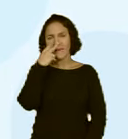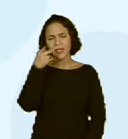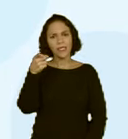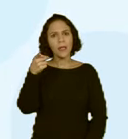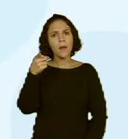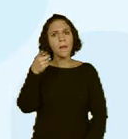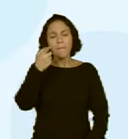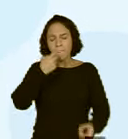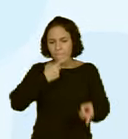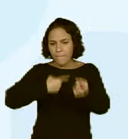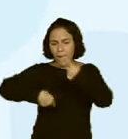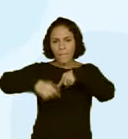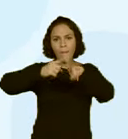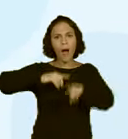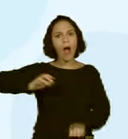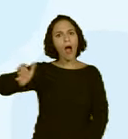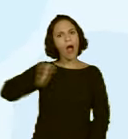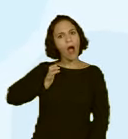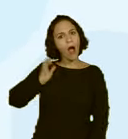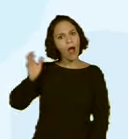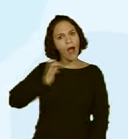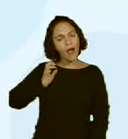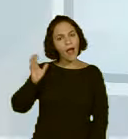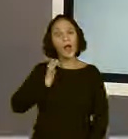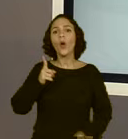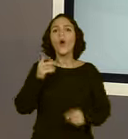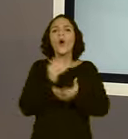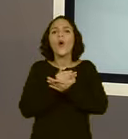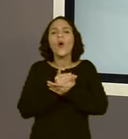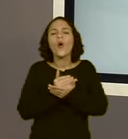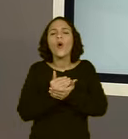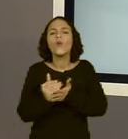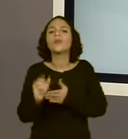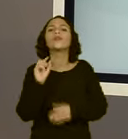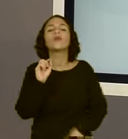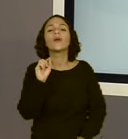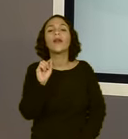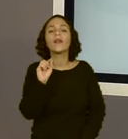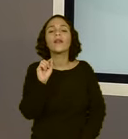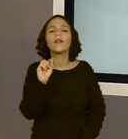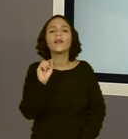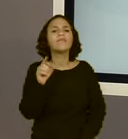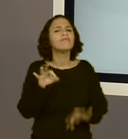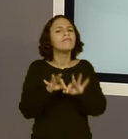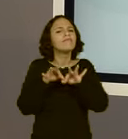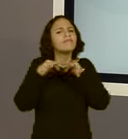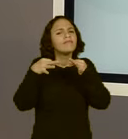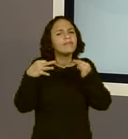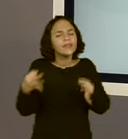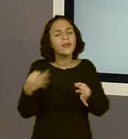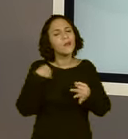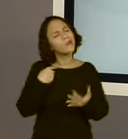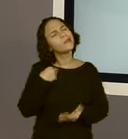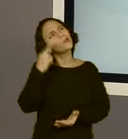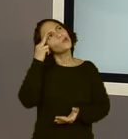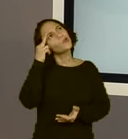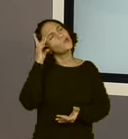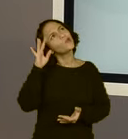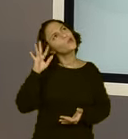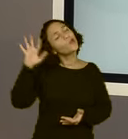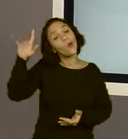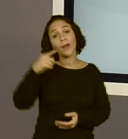investimento inicial de R$12. Né? Ele tinha um sonho de fazer diferença e aí ele